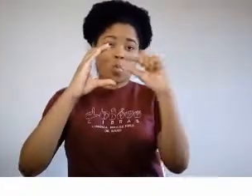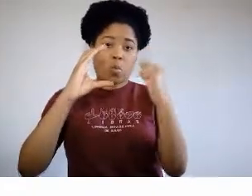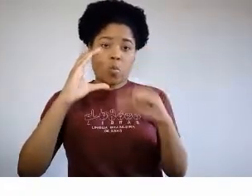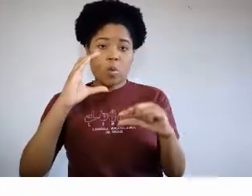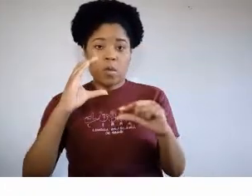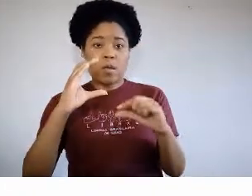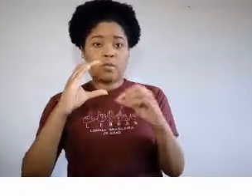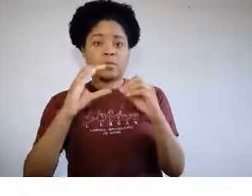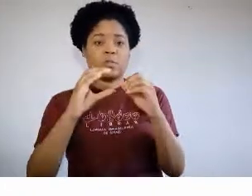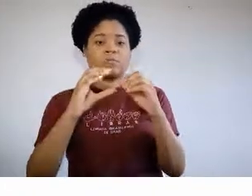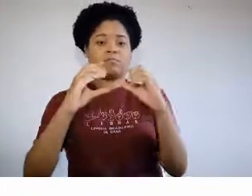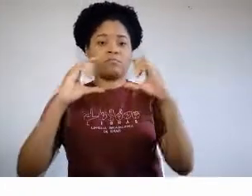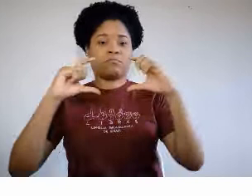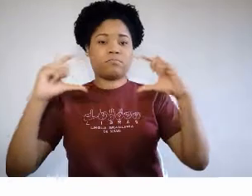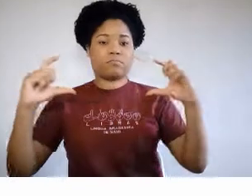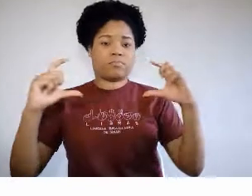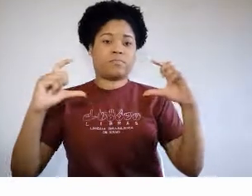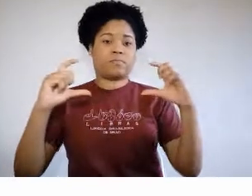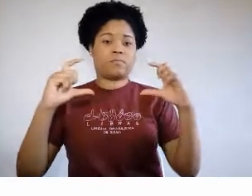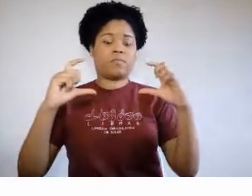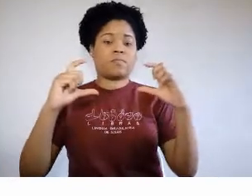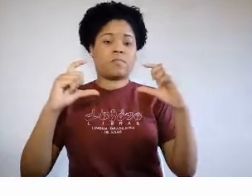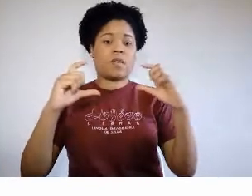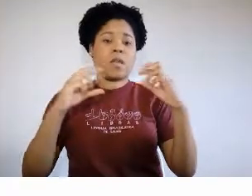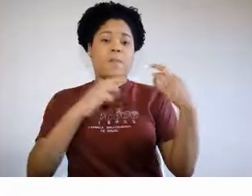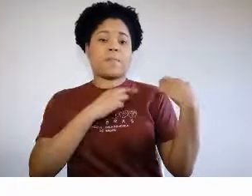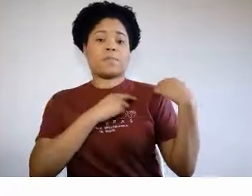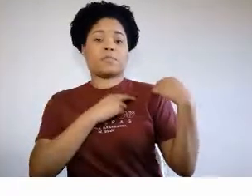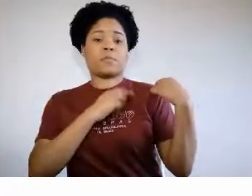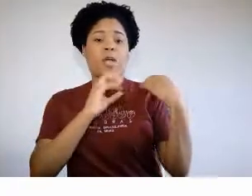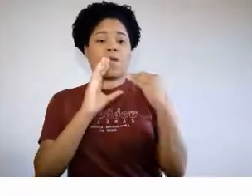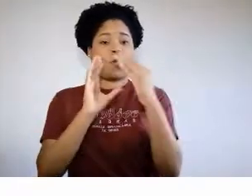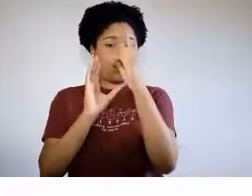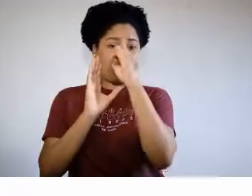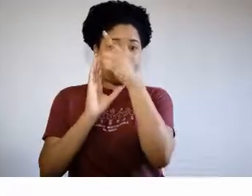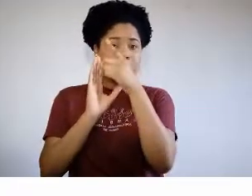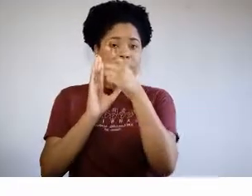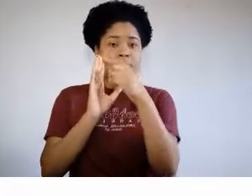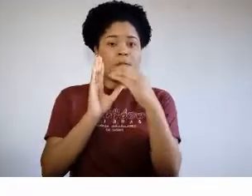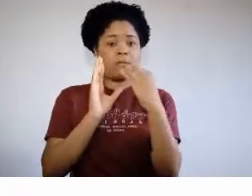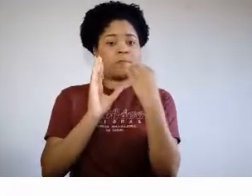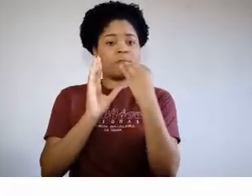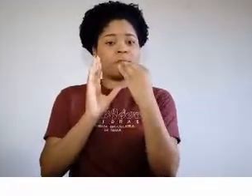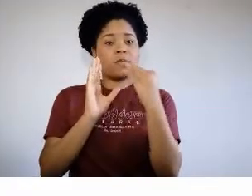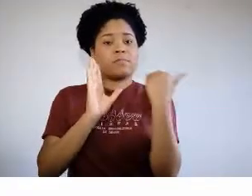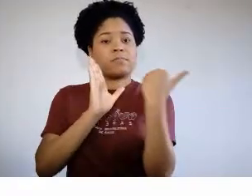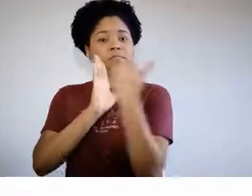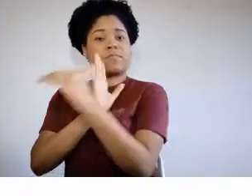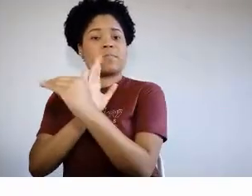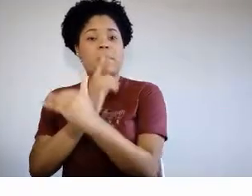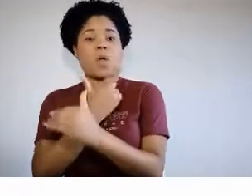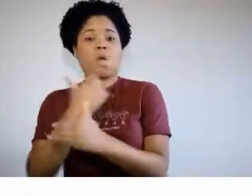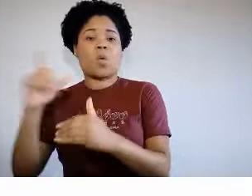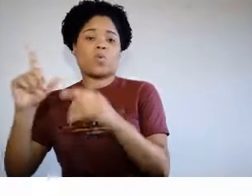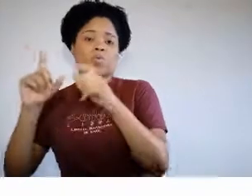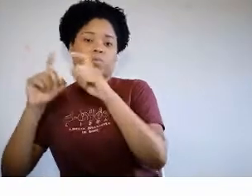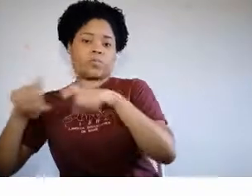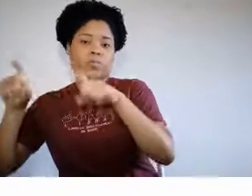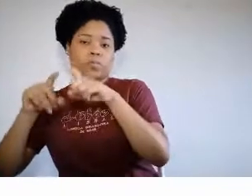no switch, esses equipamentos é que se encaminham de encaminhar essa informação para o